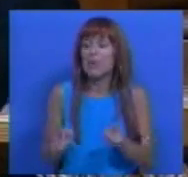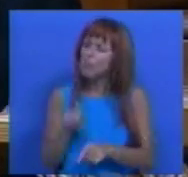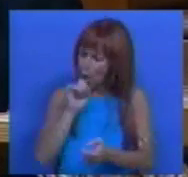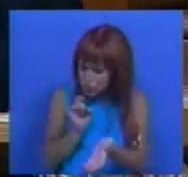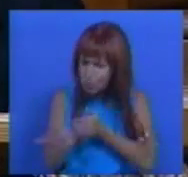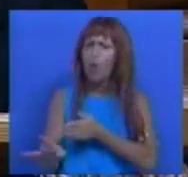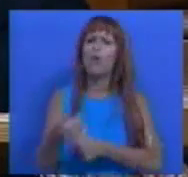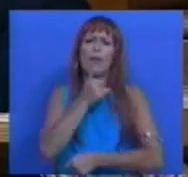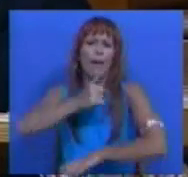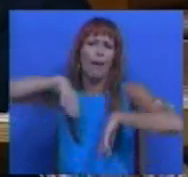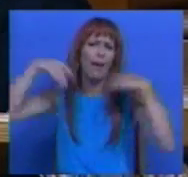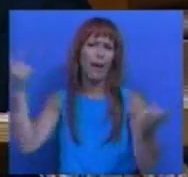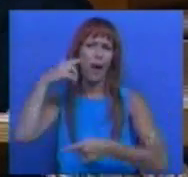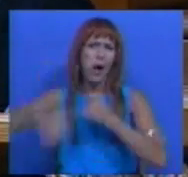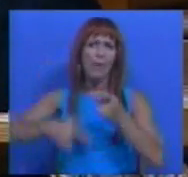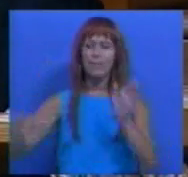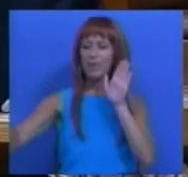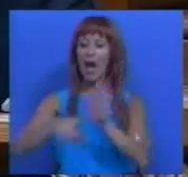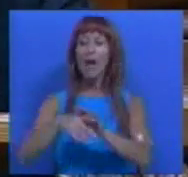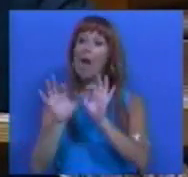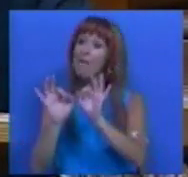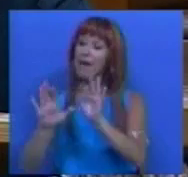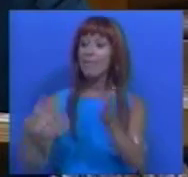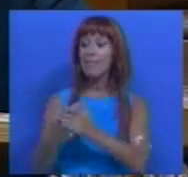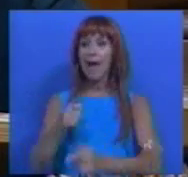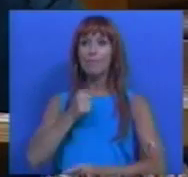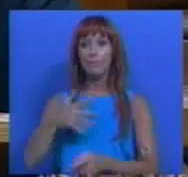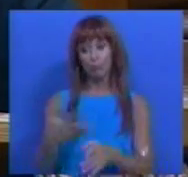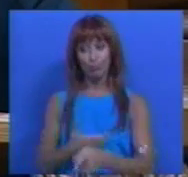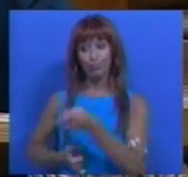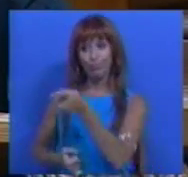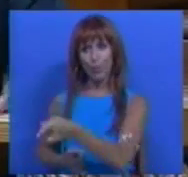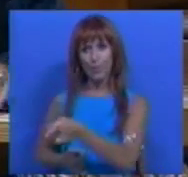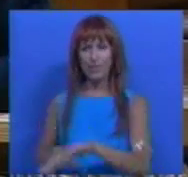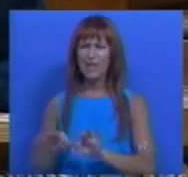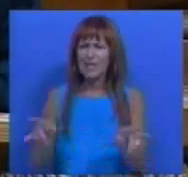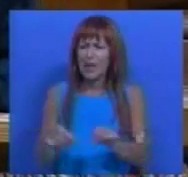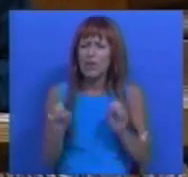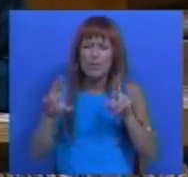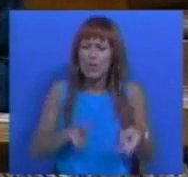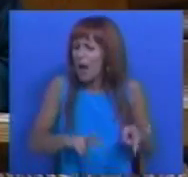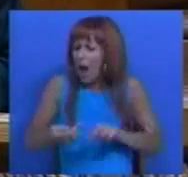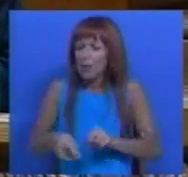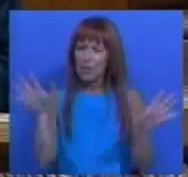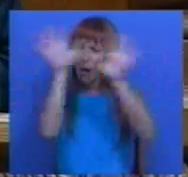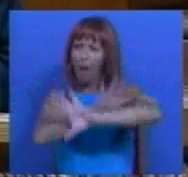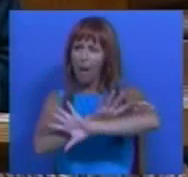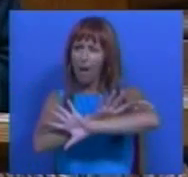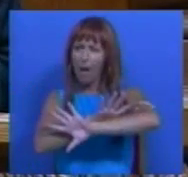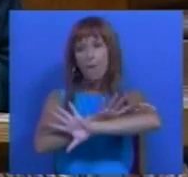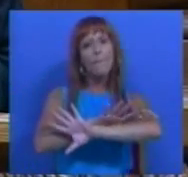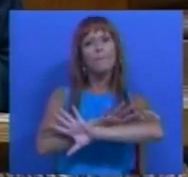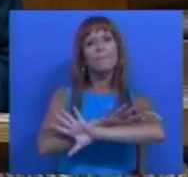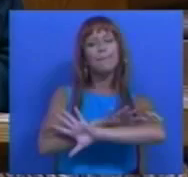impeça o despedimento e em que a lei favoreça o desemprego. Com uma pura alteração de cosmética,